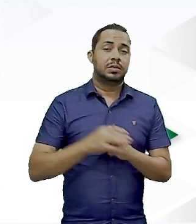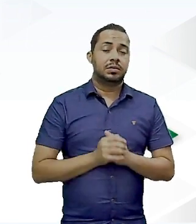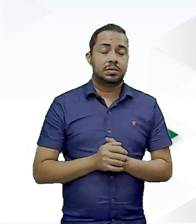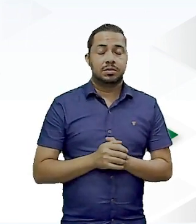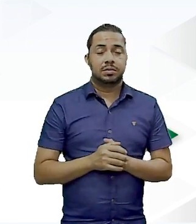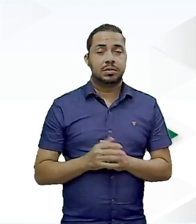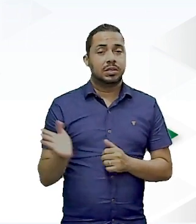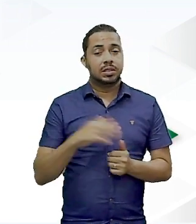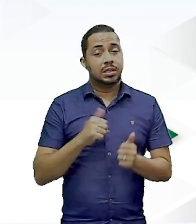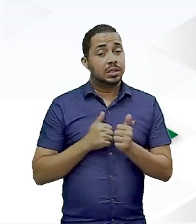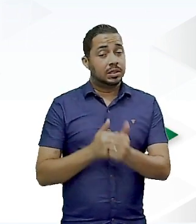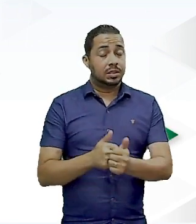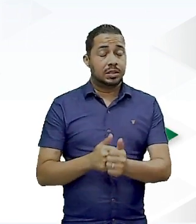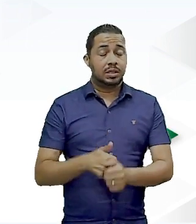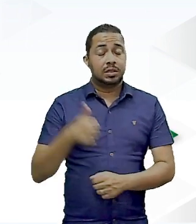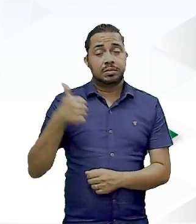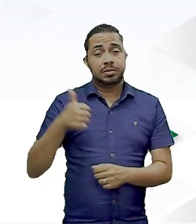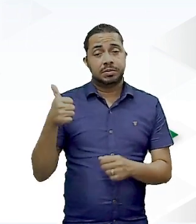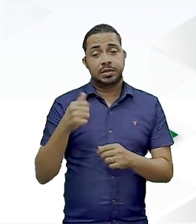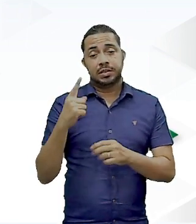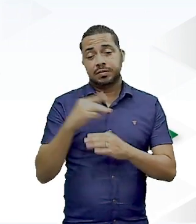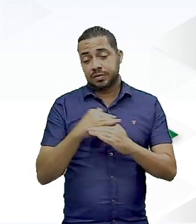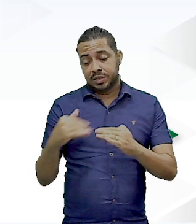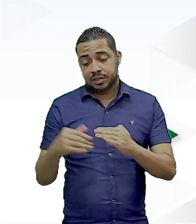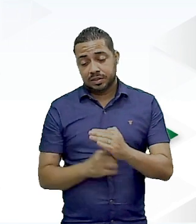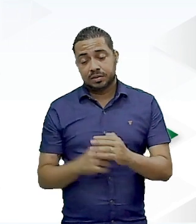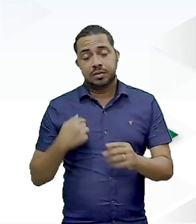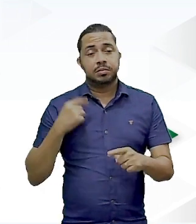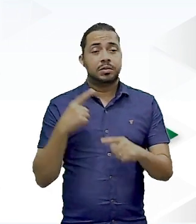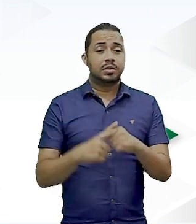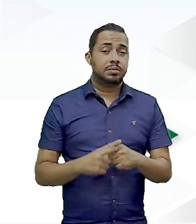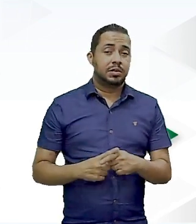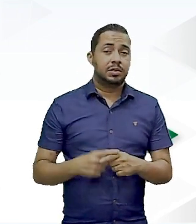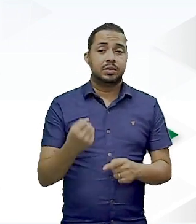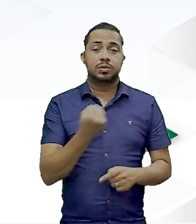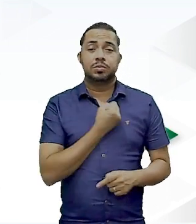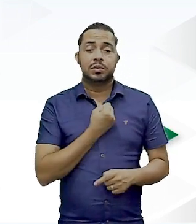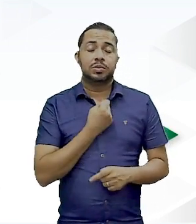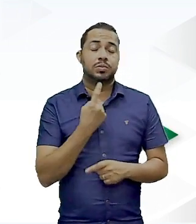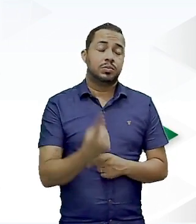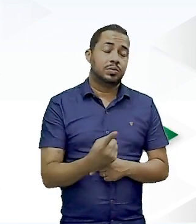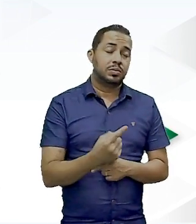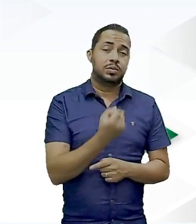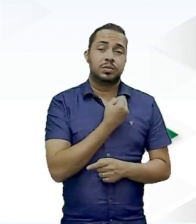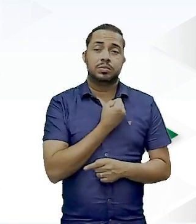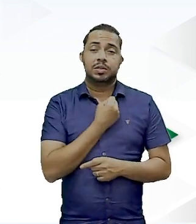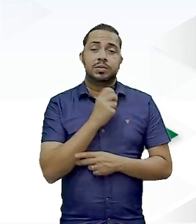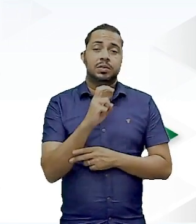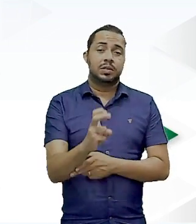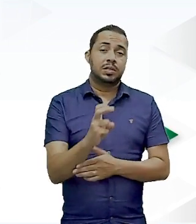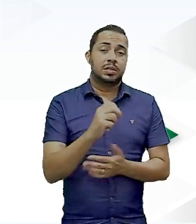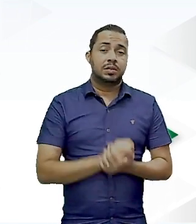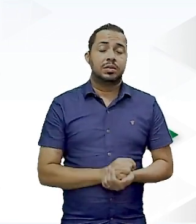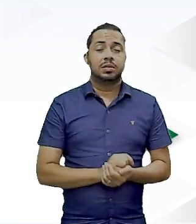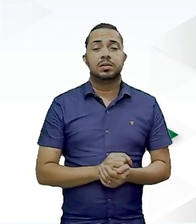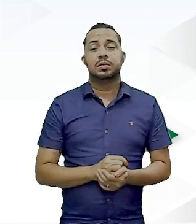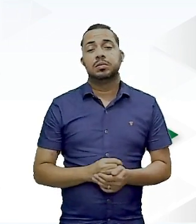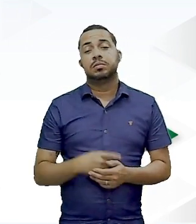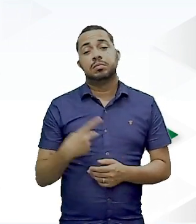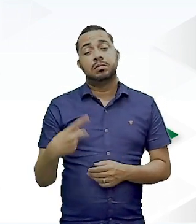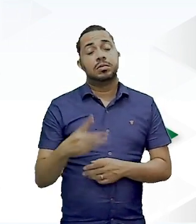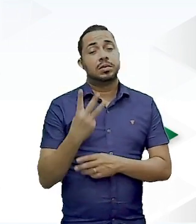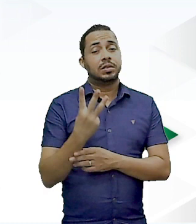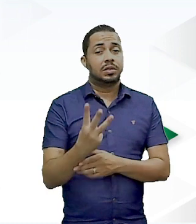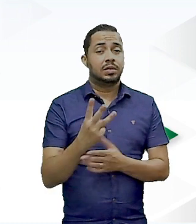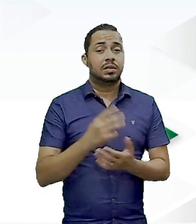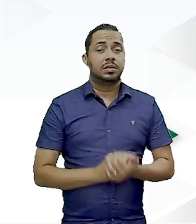Segue comigo. Na primeira fração, eu vou multiplicar tanto o número 1 como o número 5 por 3.